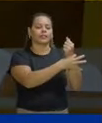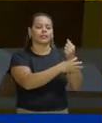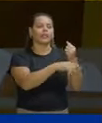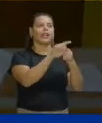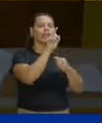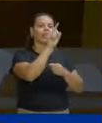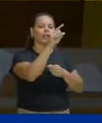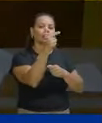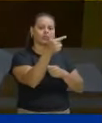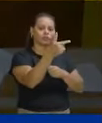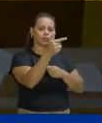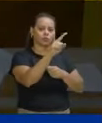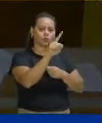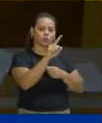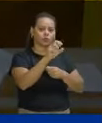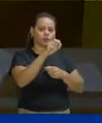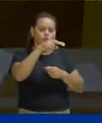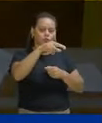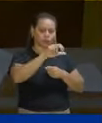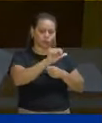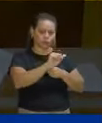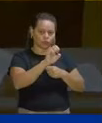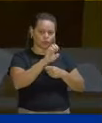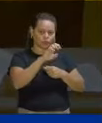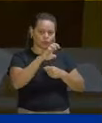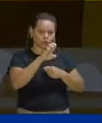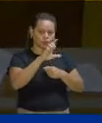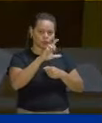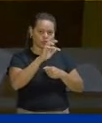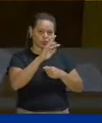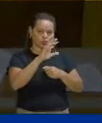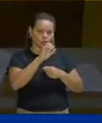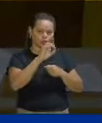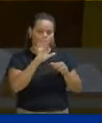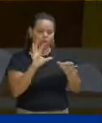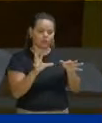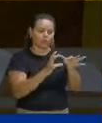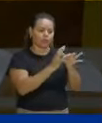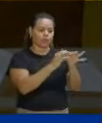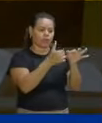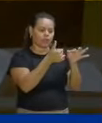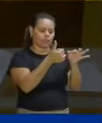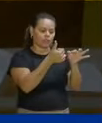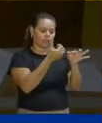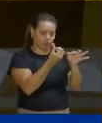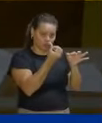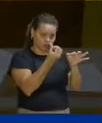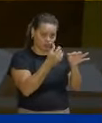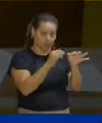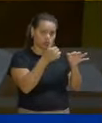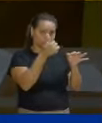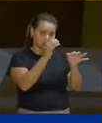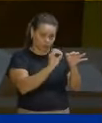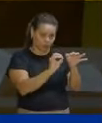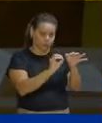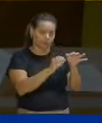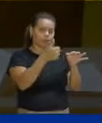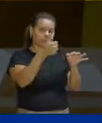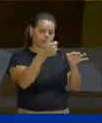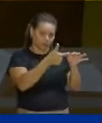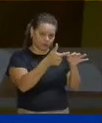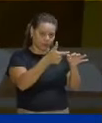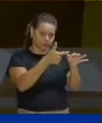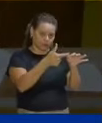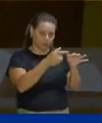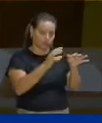2ª zona eleitoral, estaria vinculados a ela a 6ª zona eleitoral, a 11ª zona eleitoral e a